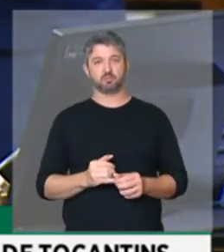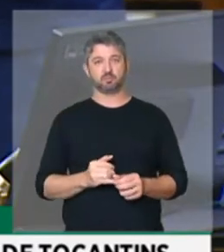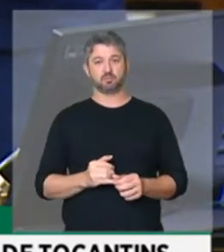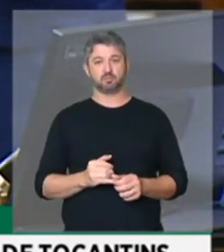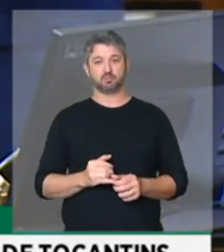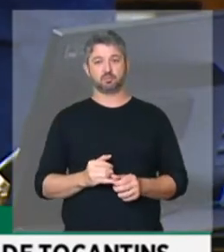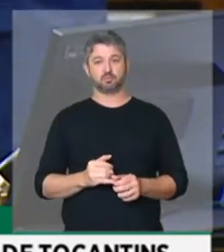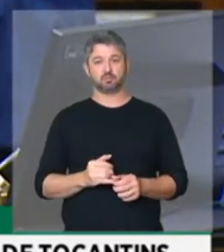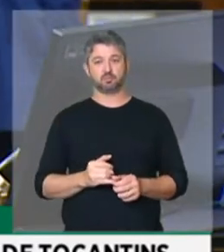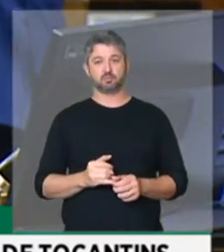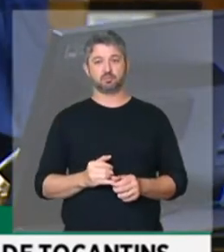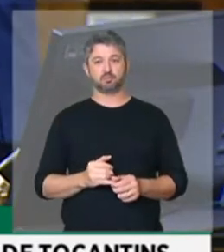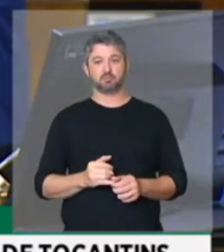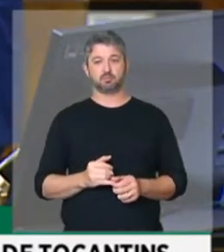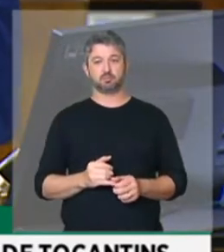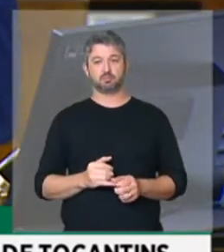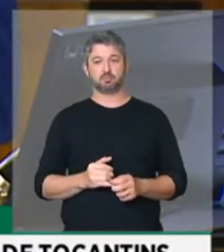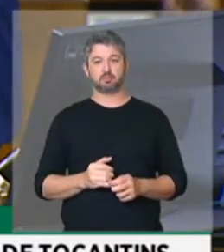Orientação.